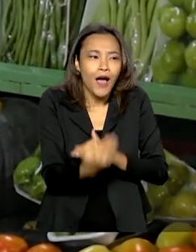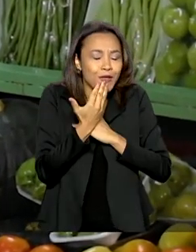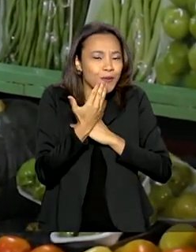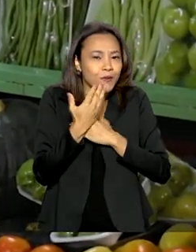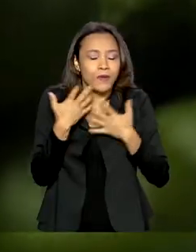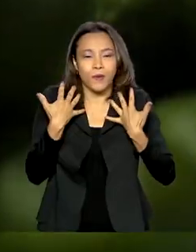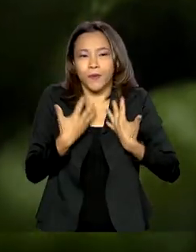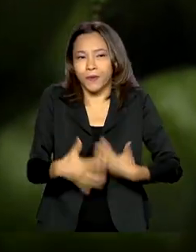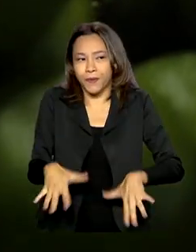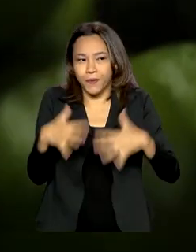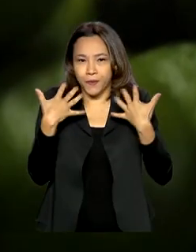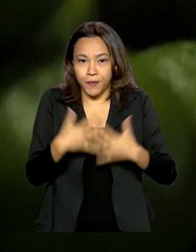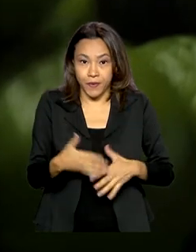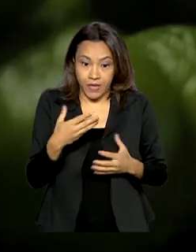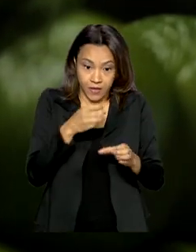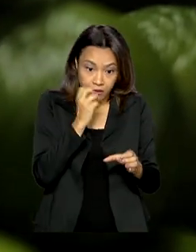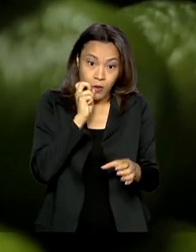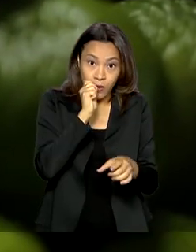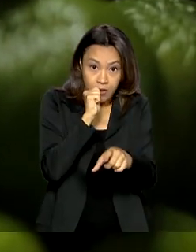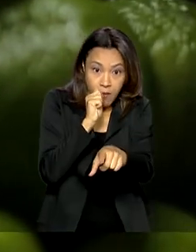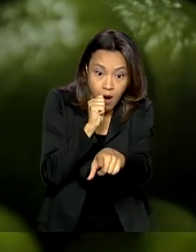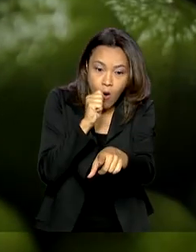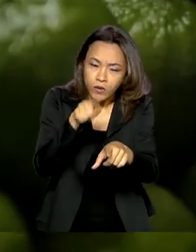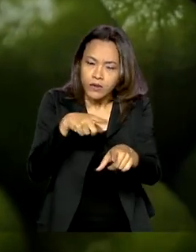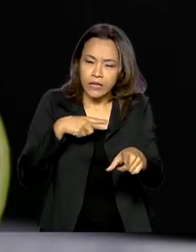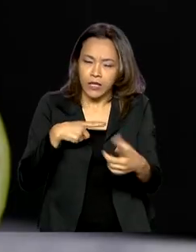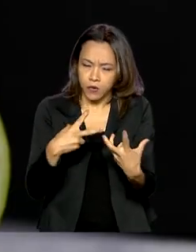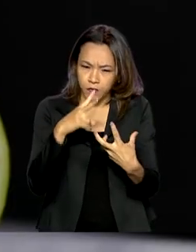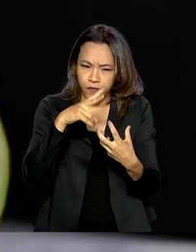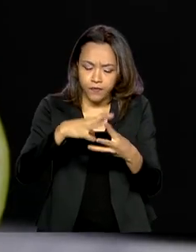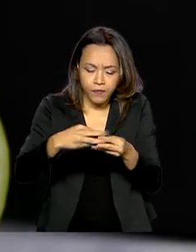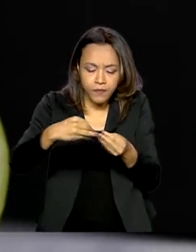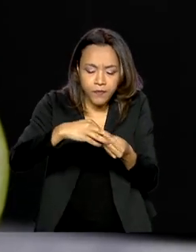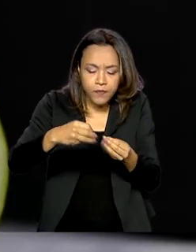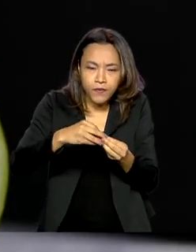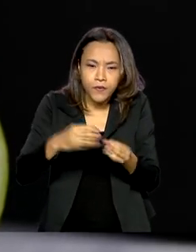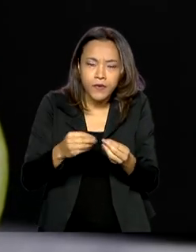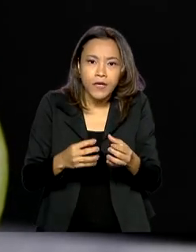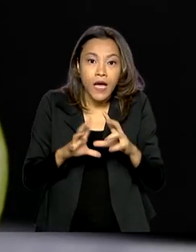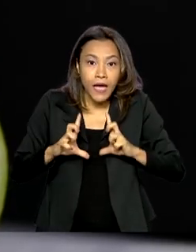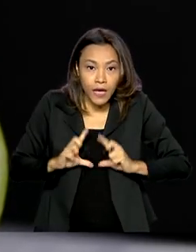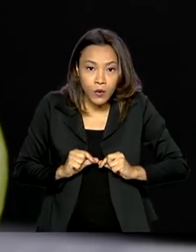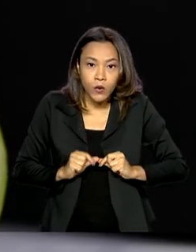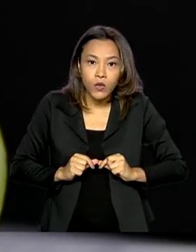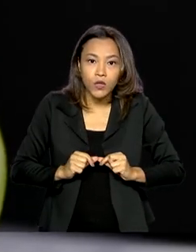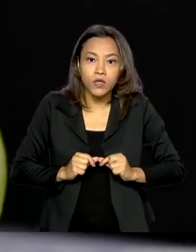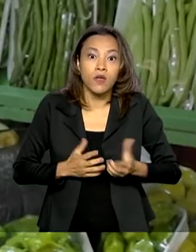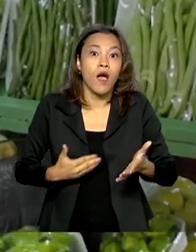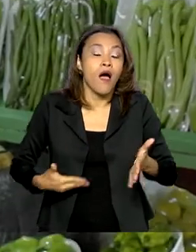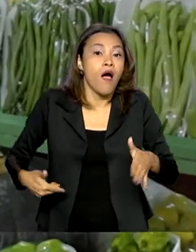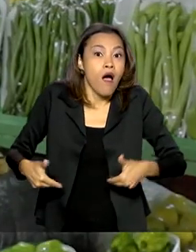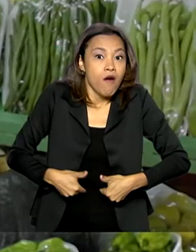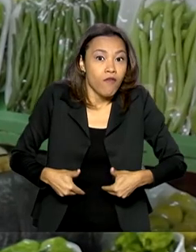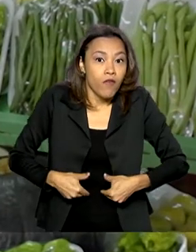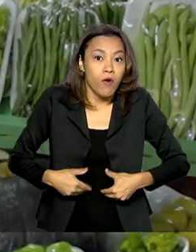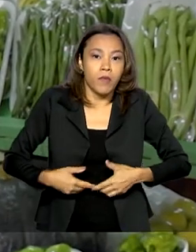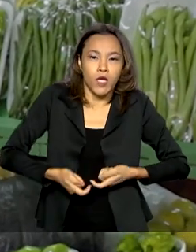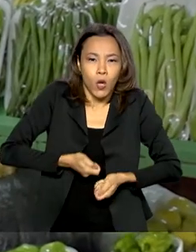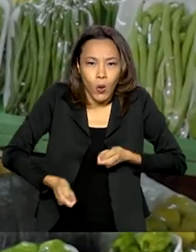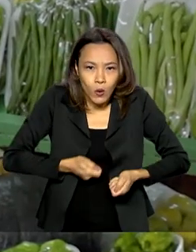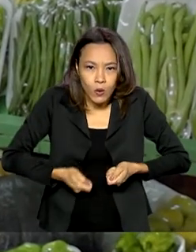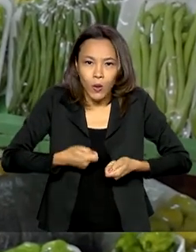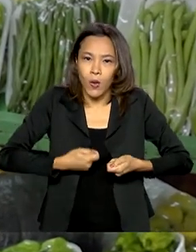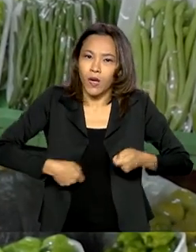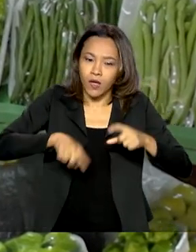bem maiores. O limão tem fibras solúveis que diminuem o apetite e regulam o intestino. Na hora